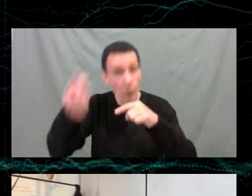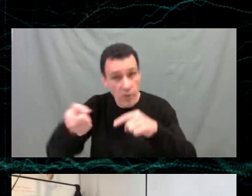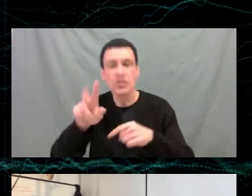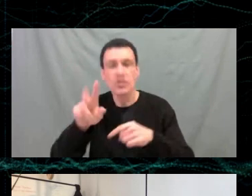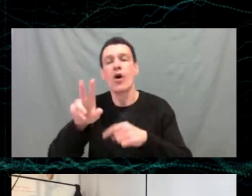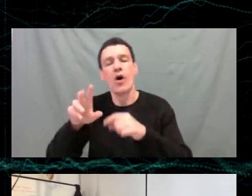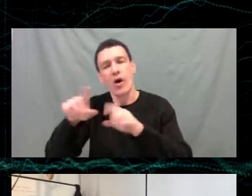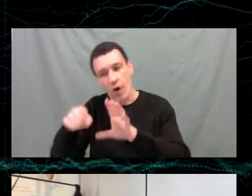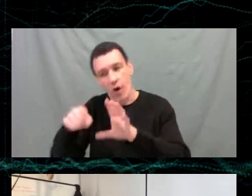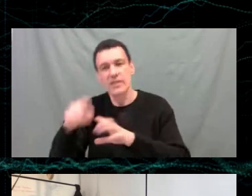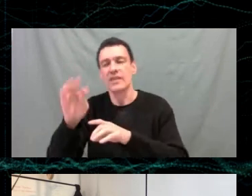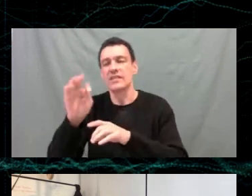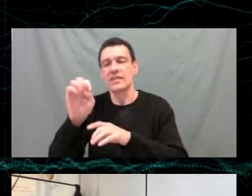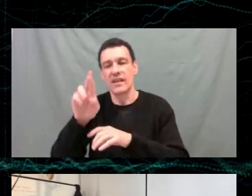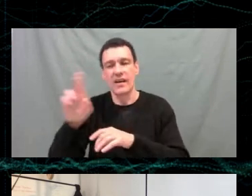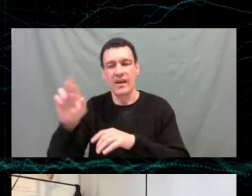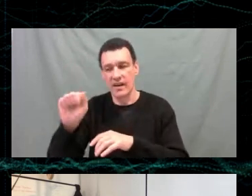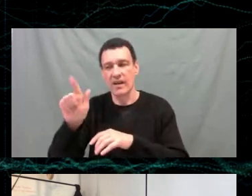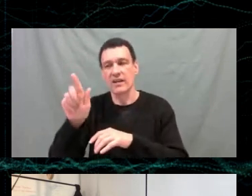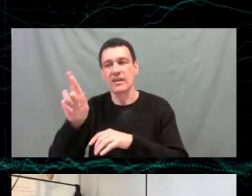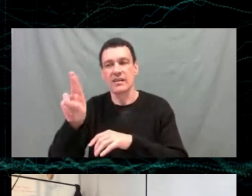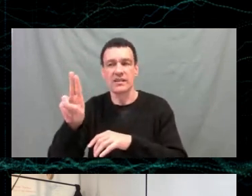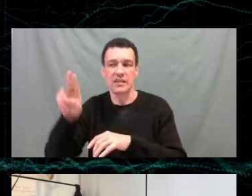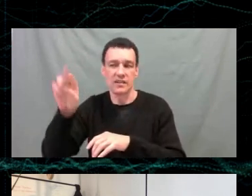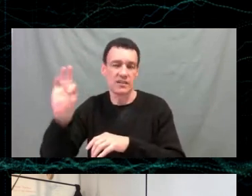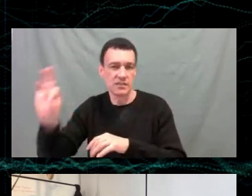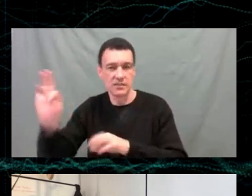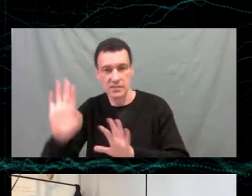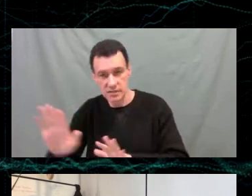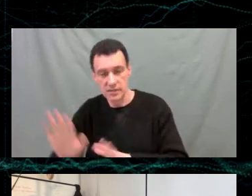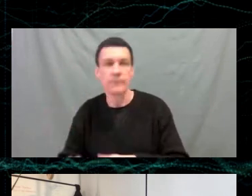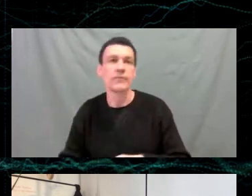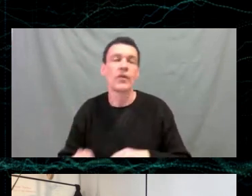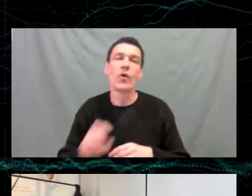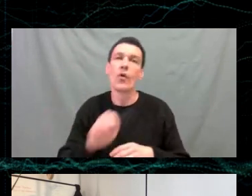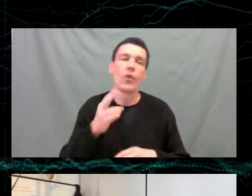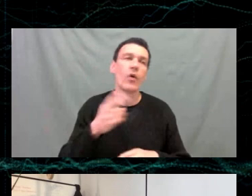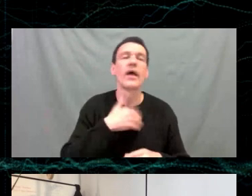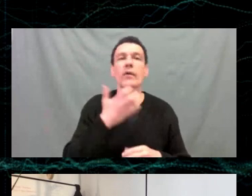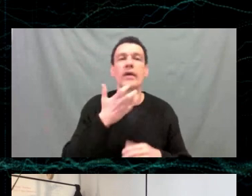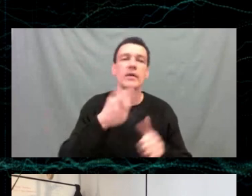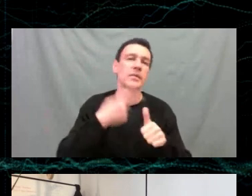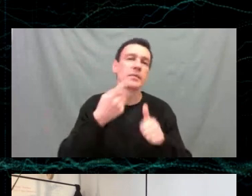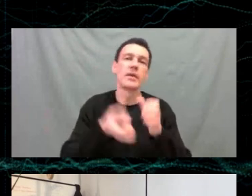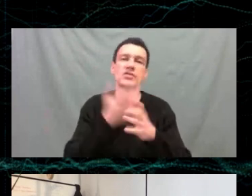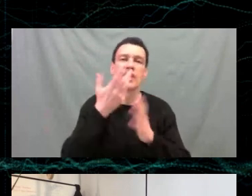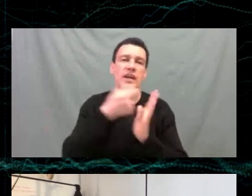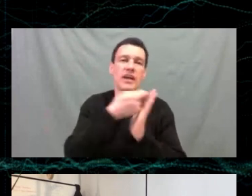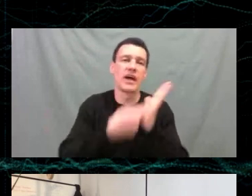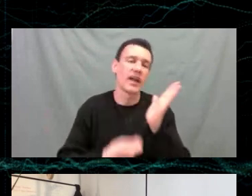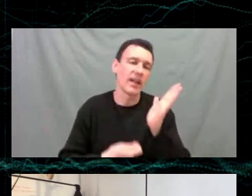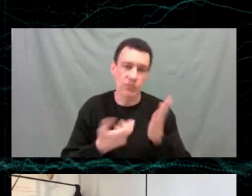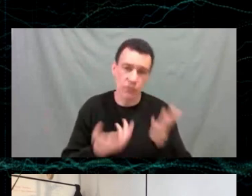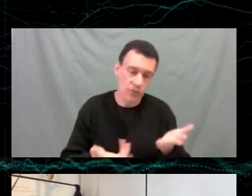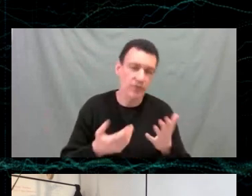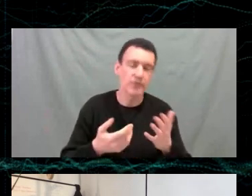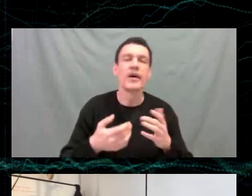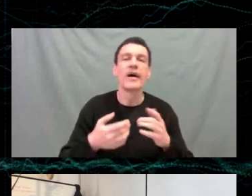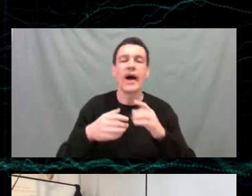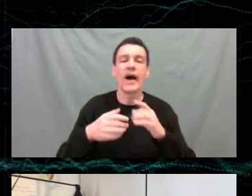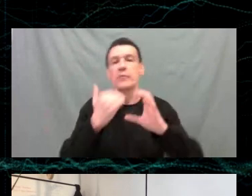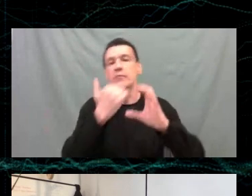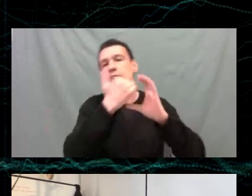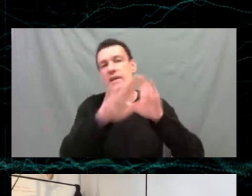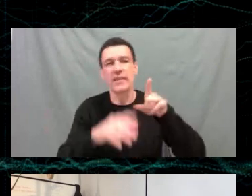AMI para fazer alguma coisa. Depois do Terra Grande executar, eu quero que ele gere um relatório, porque eu quero mandar para algum lugar que o build foi